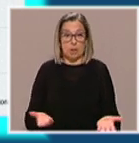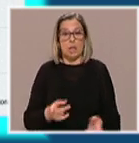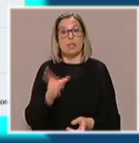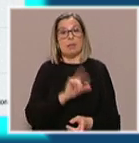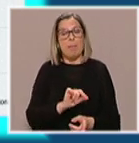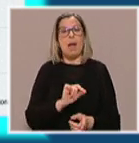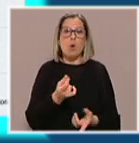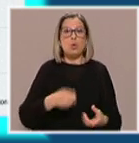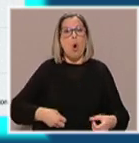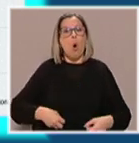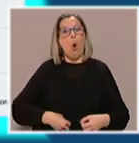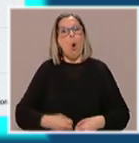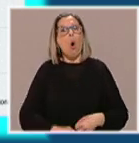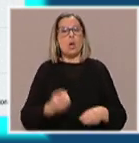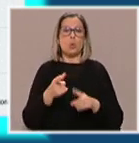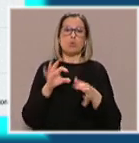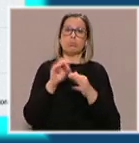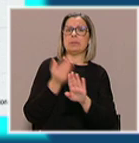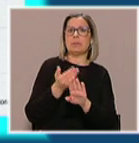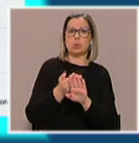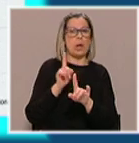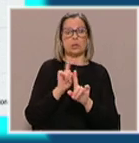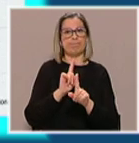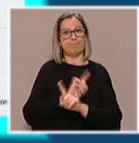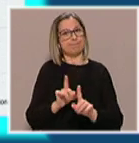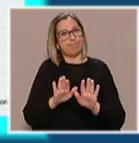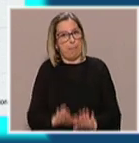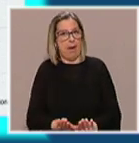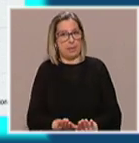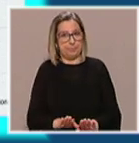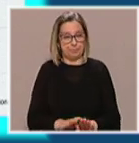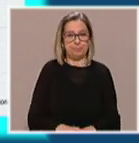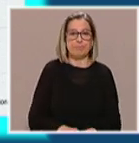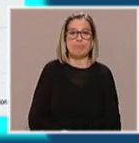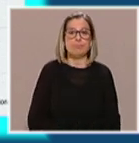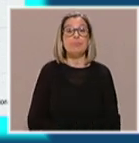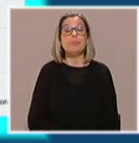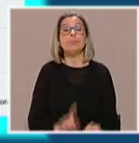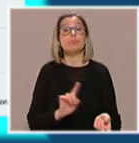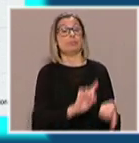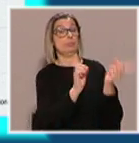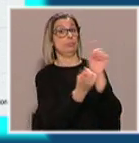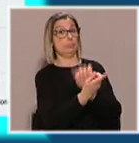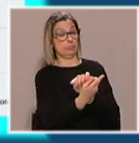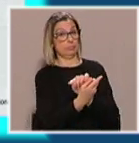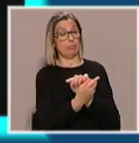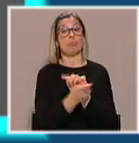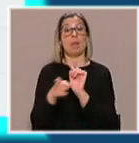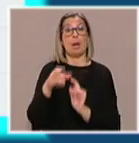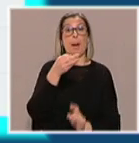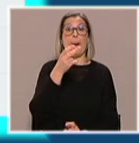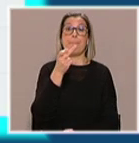nossos órgãos sexuais fica inibida. Por sinal, no sistema nervoso